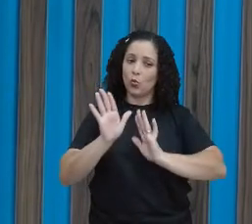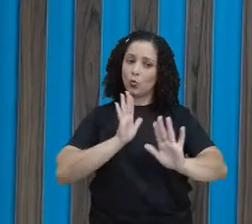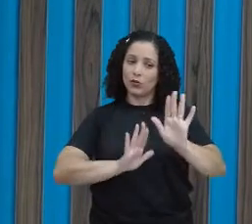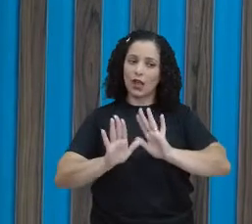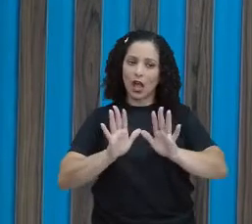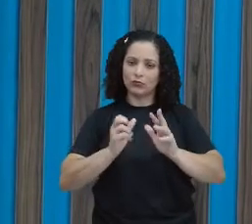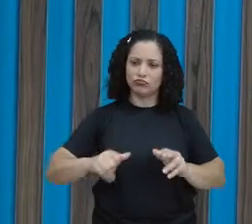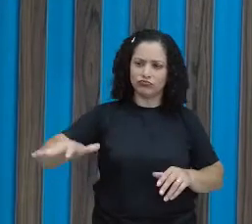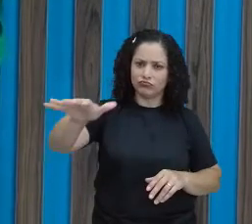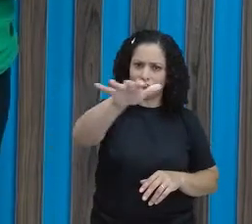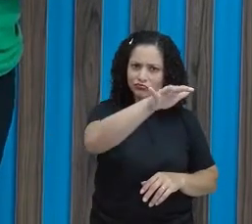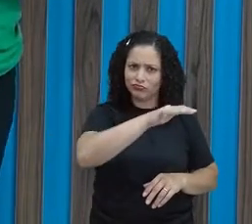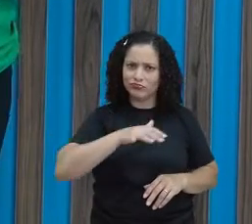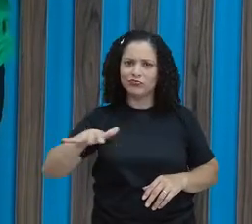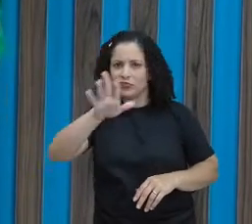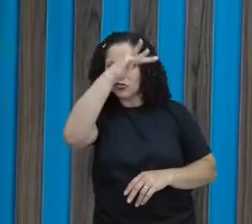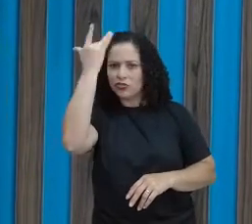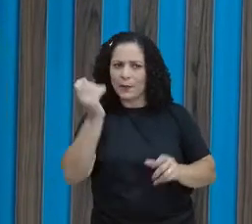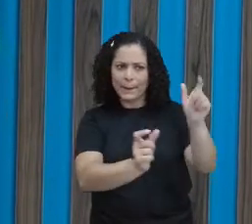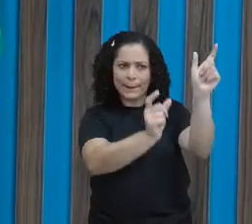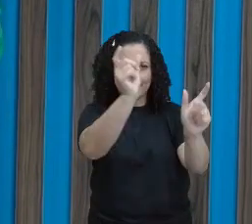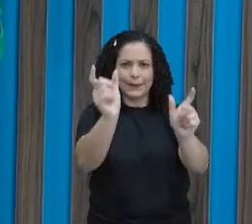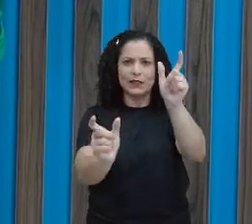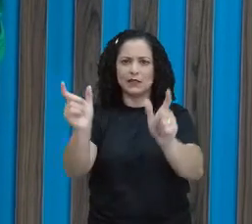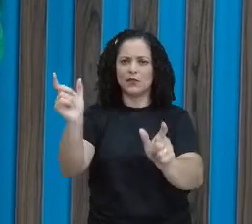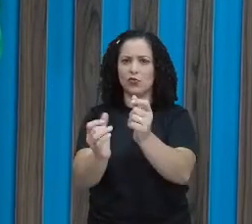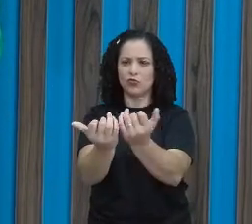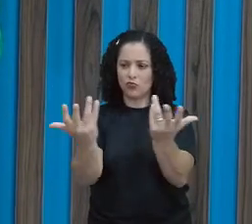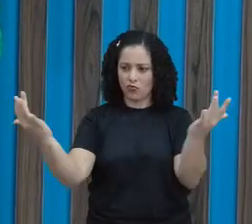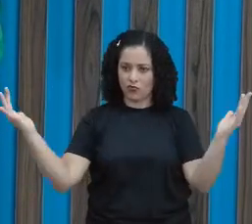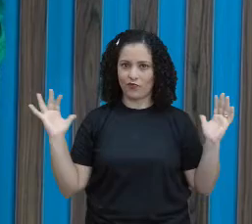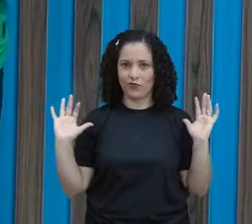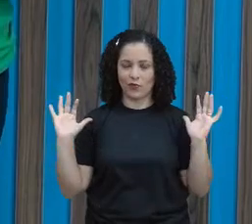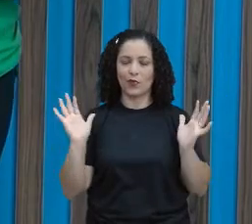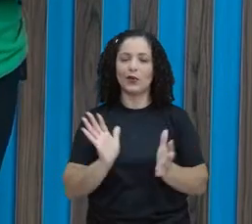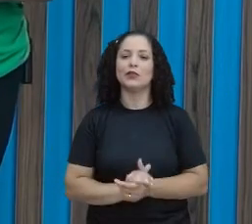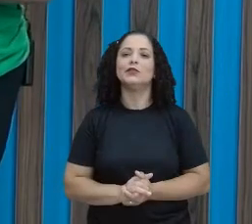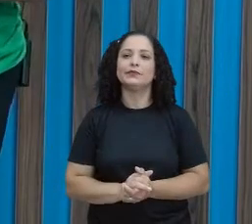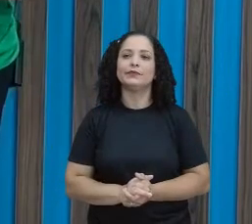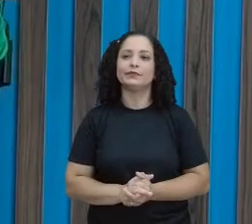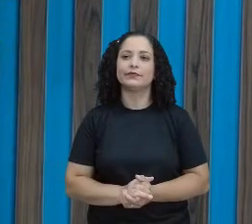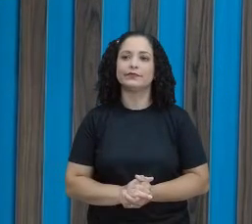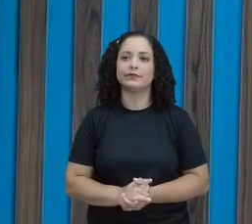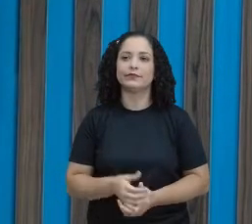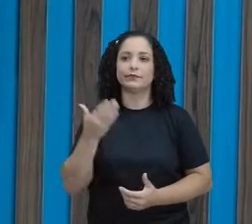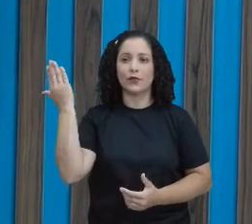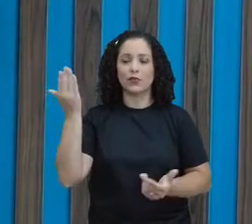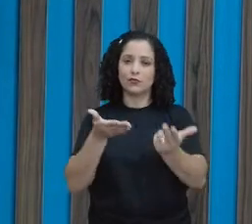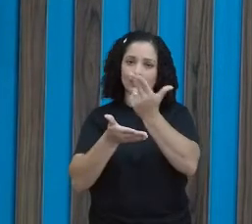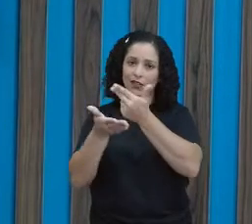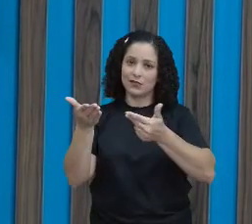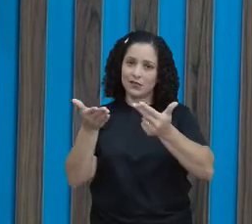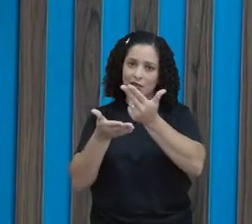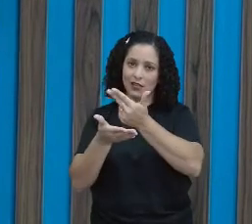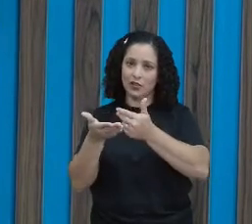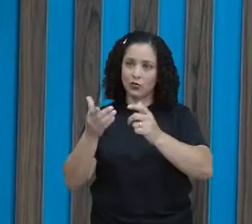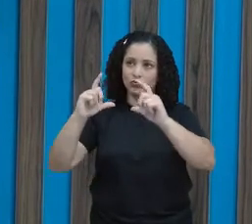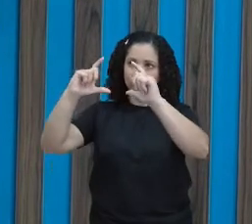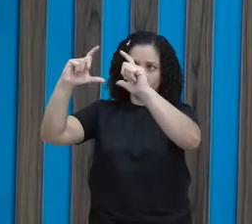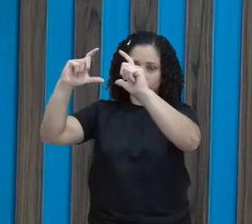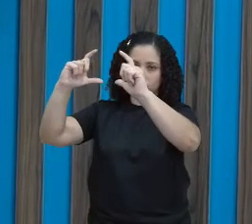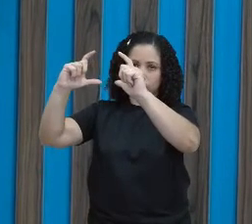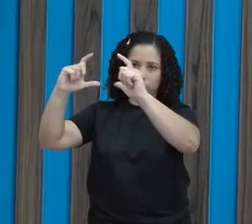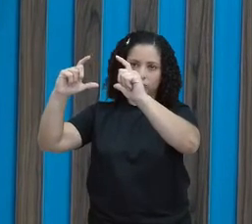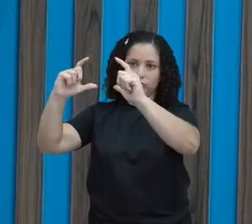com o próximo, né? Com as pessoas que estão ao seu redor, tá certo? Então o símbolo é esse aqui, né, gente?